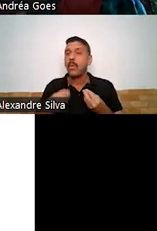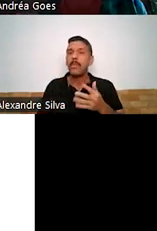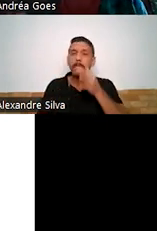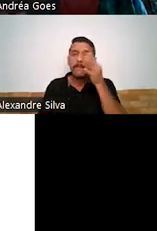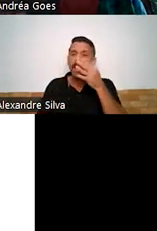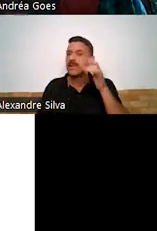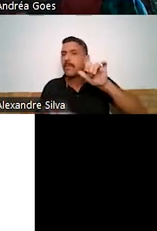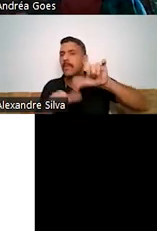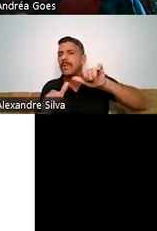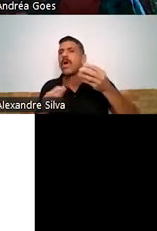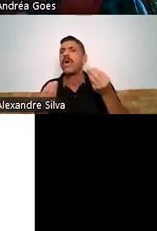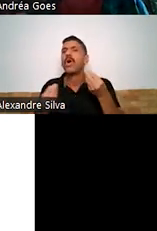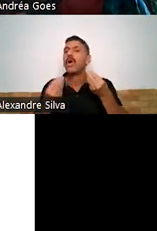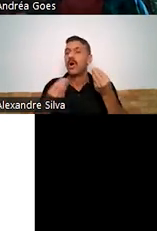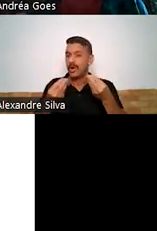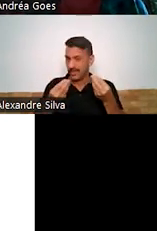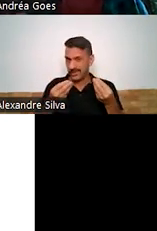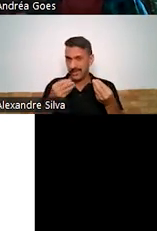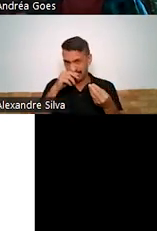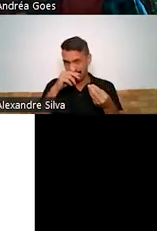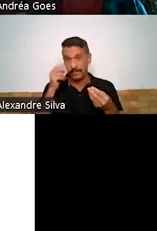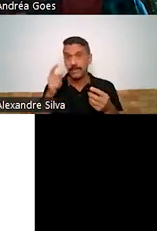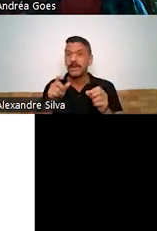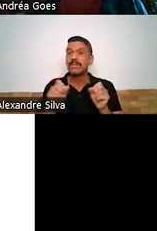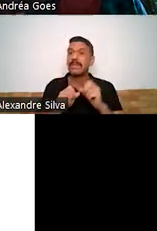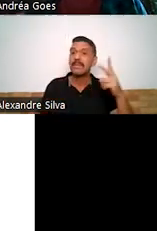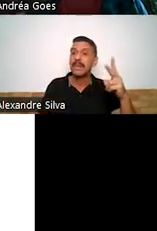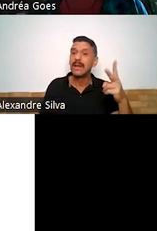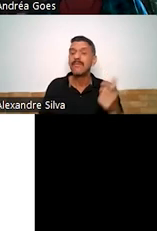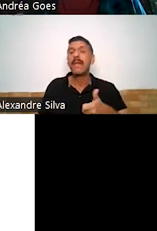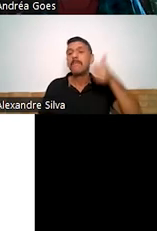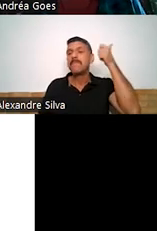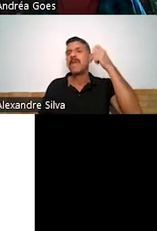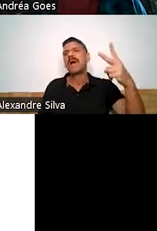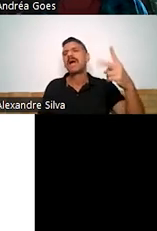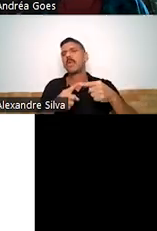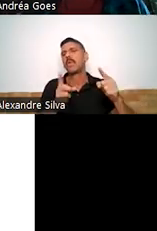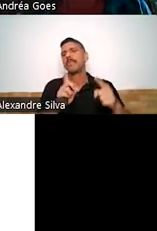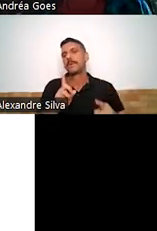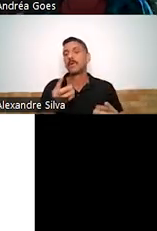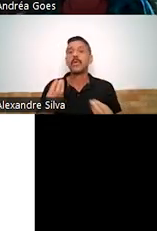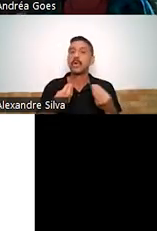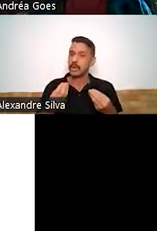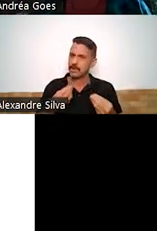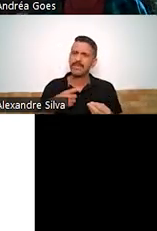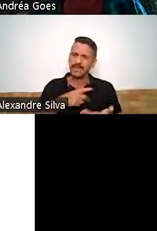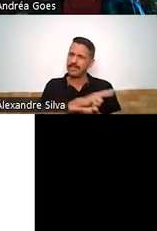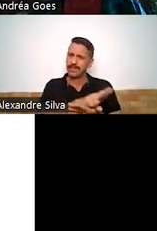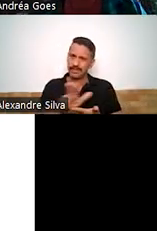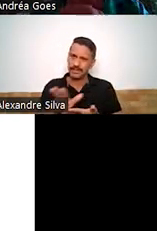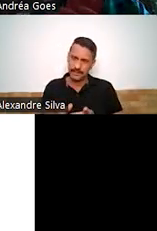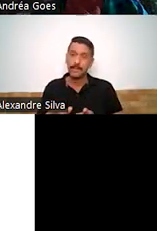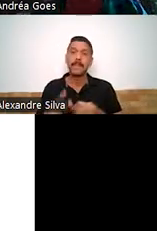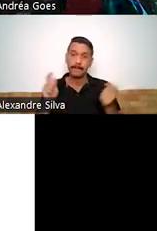modificar tudo da forma que ela acha que pode ser o melhor para aquele indivíduo. Então, aqui tem uma série de questões que a gente